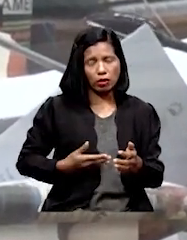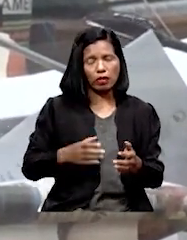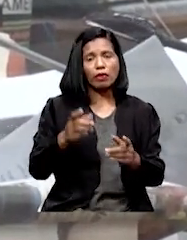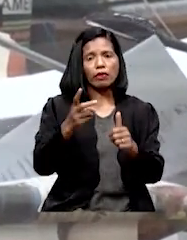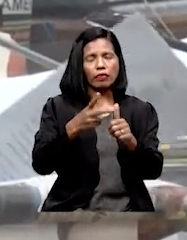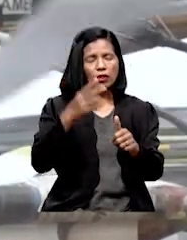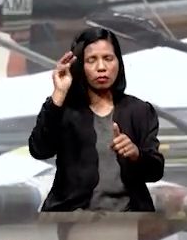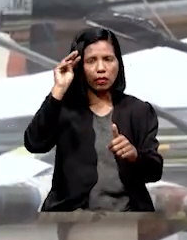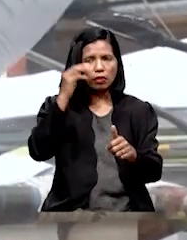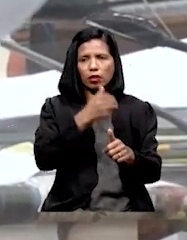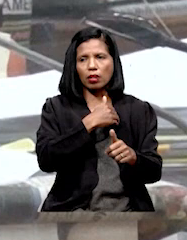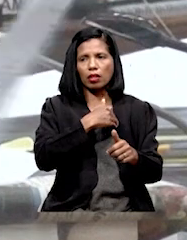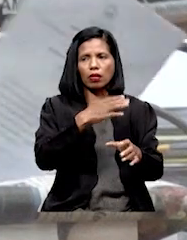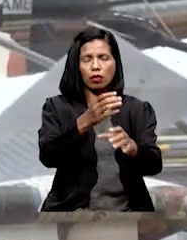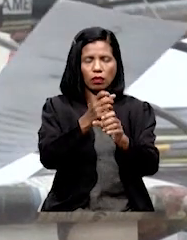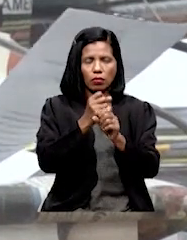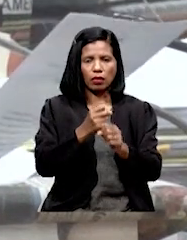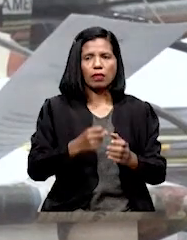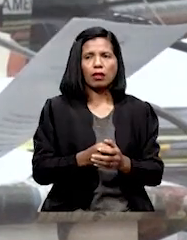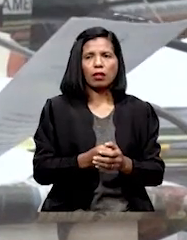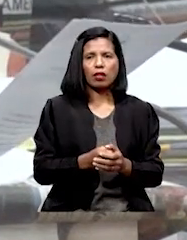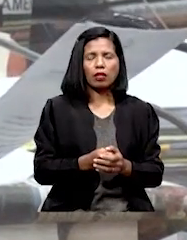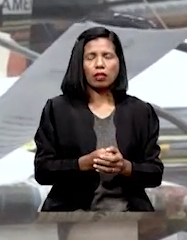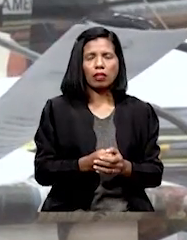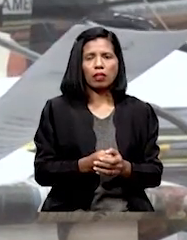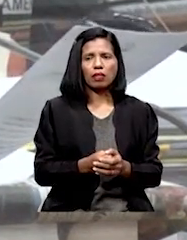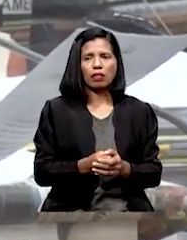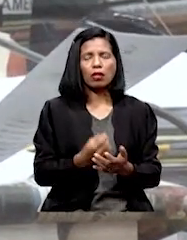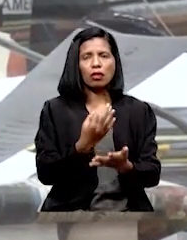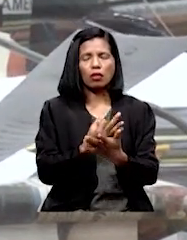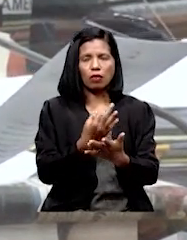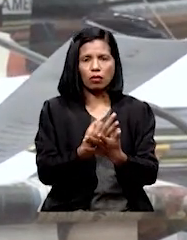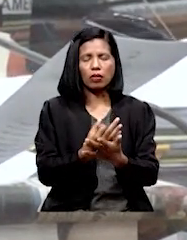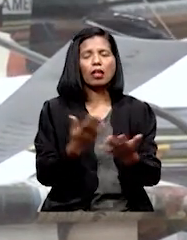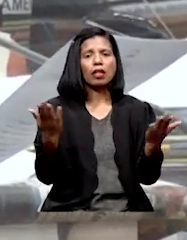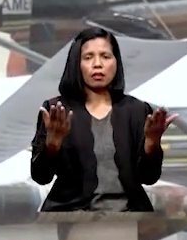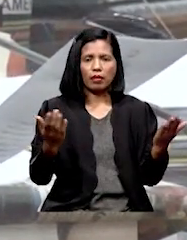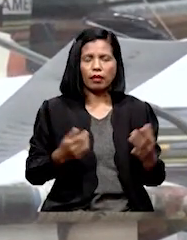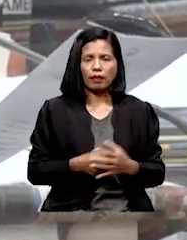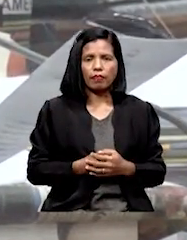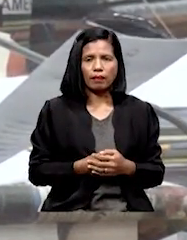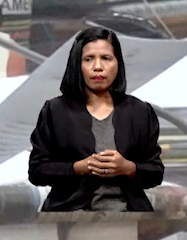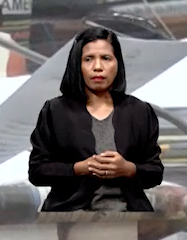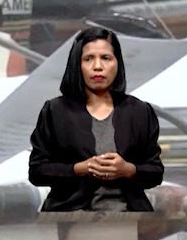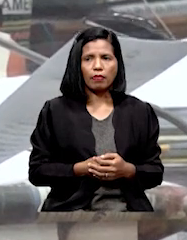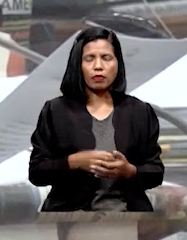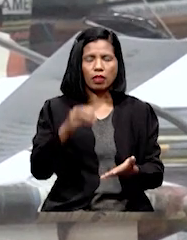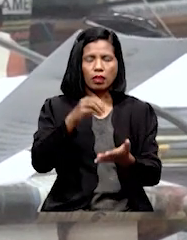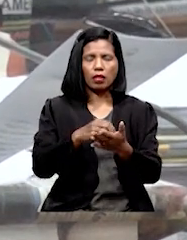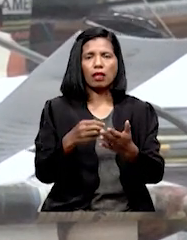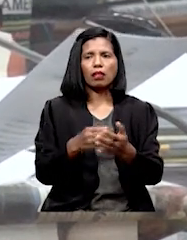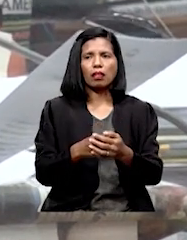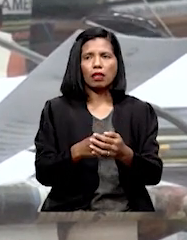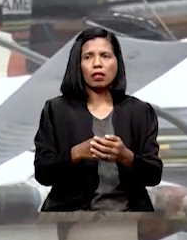reconhece que a cidade foi fila da tesouro. Então, nem retém o sangue de terceiros nem ninguém, nem bem. Se está aí a banco, juro, se